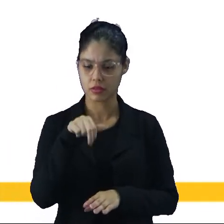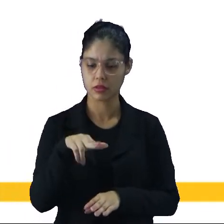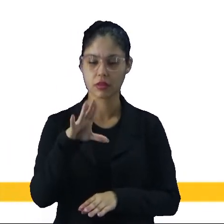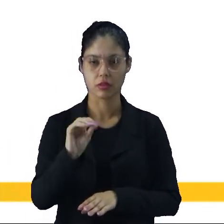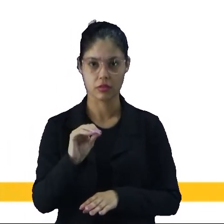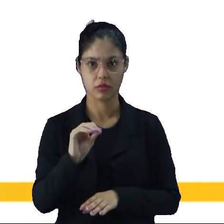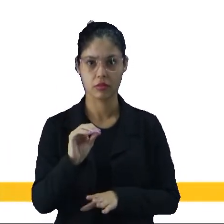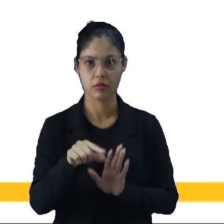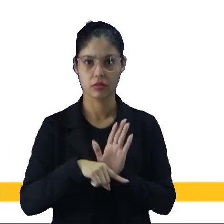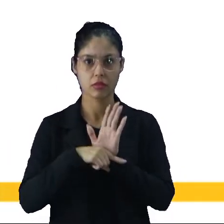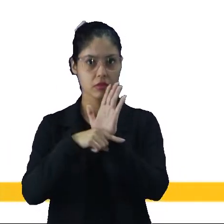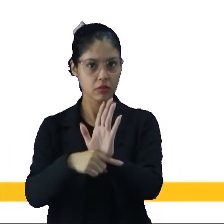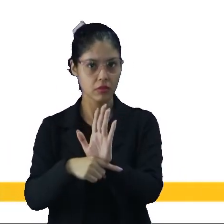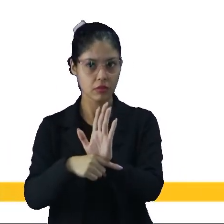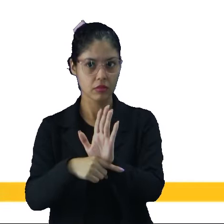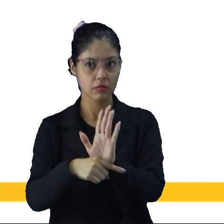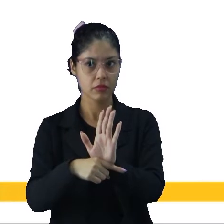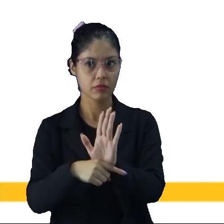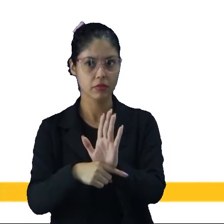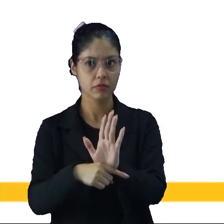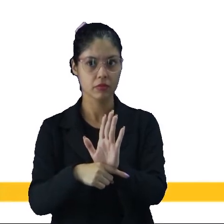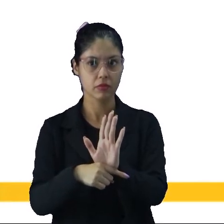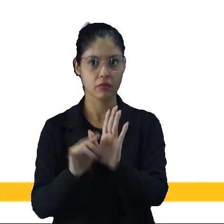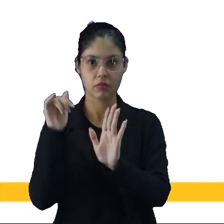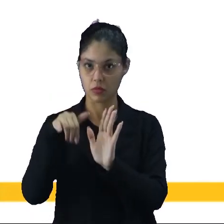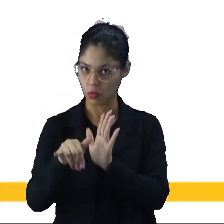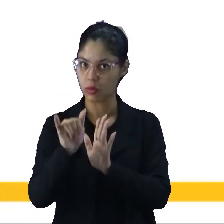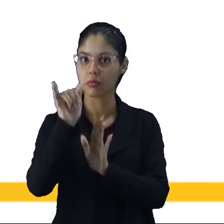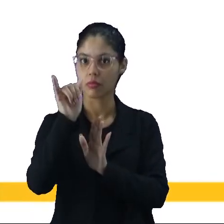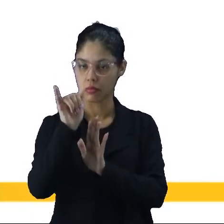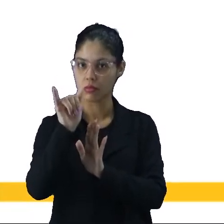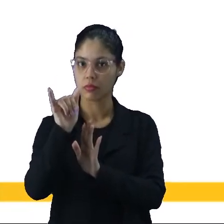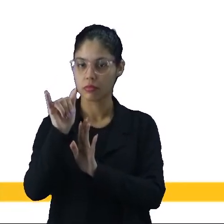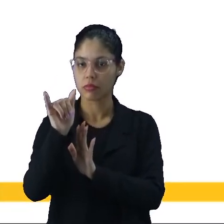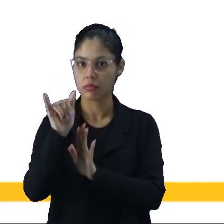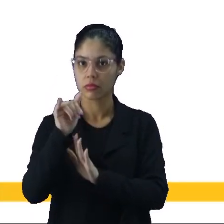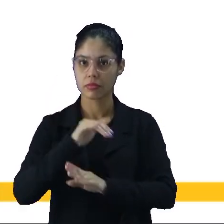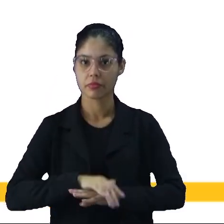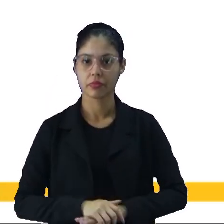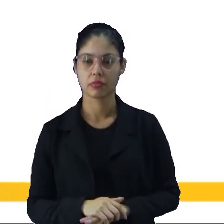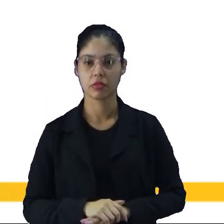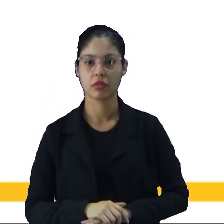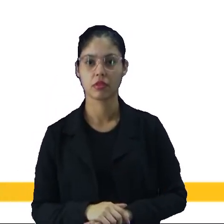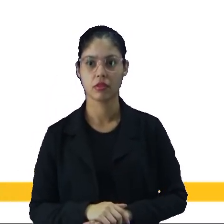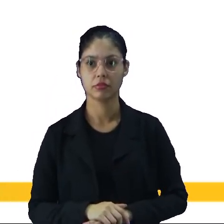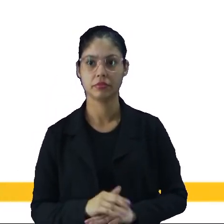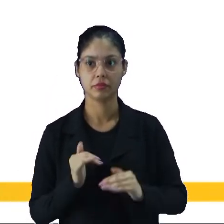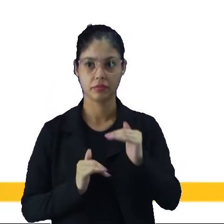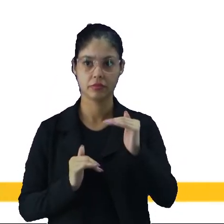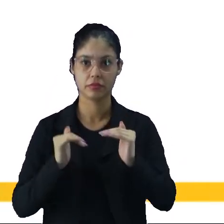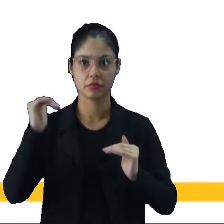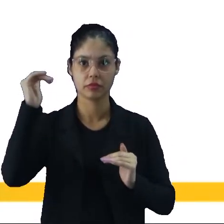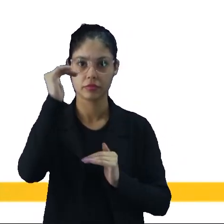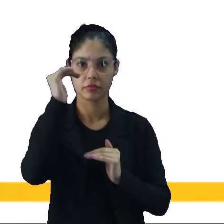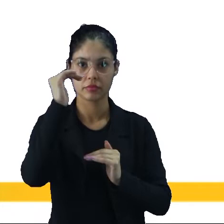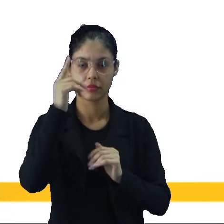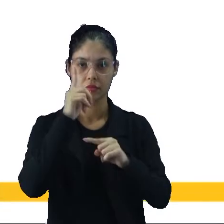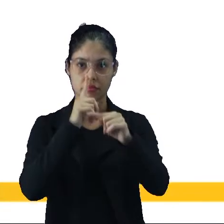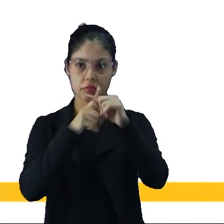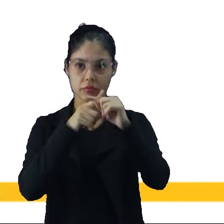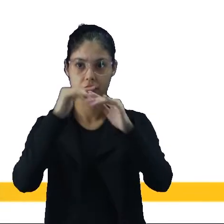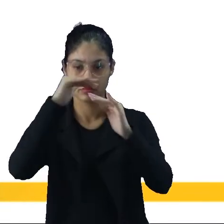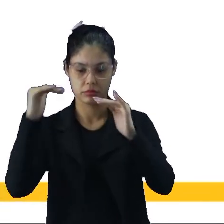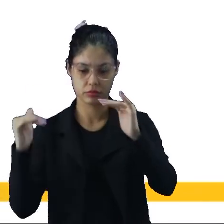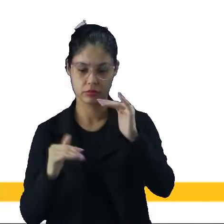me referir ao eixo, tá, dos y. No y, tá, acima do eixo é positivo e